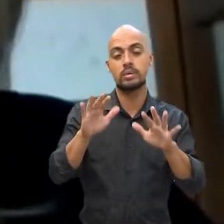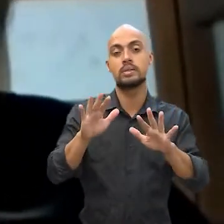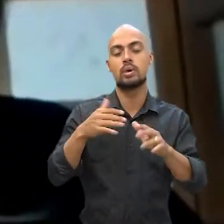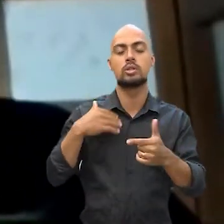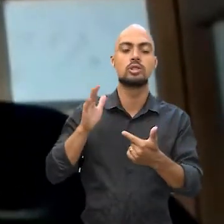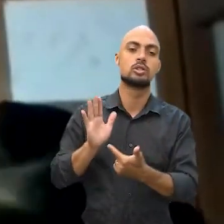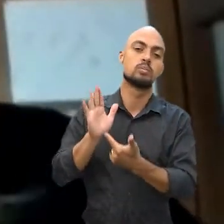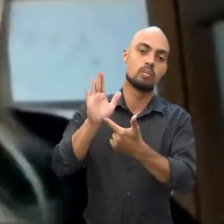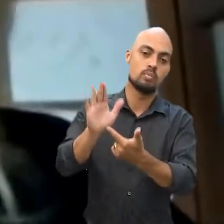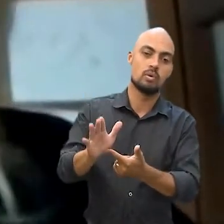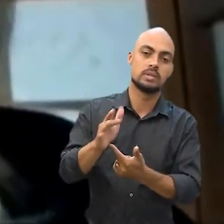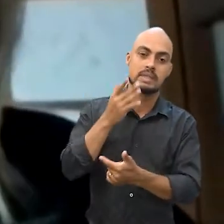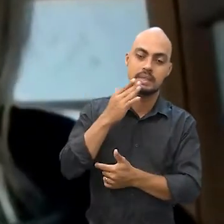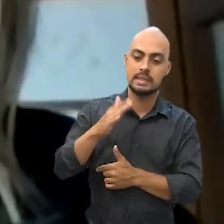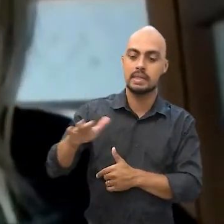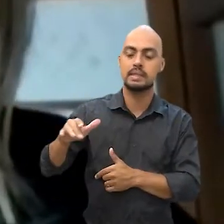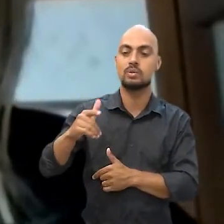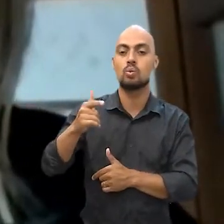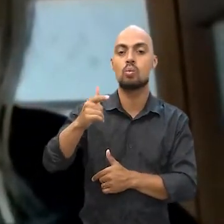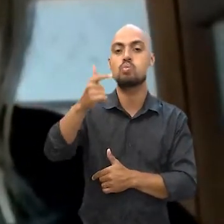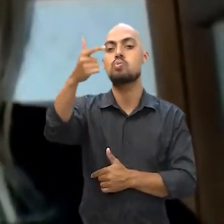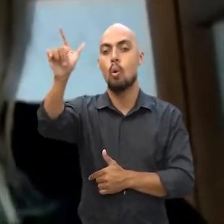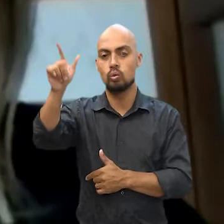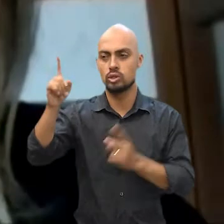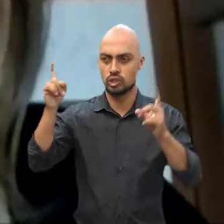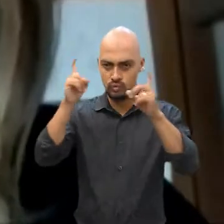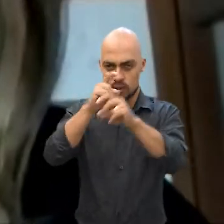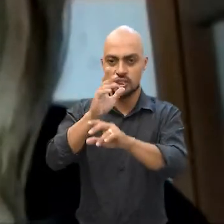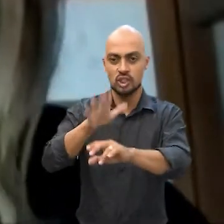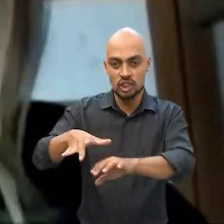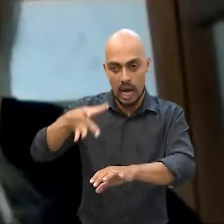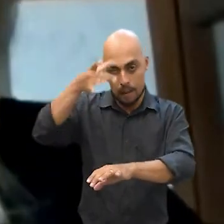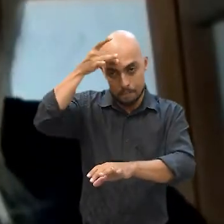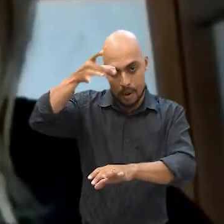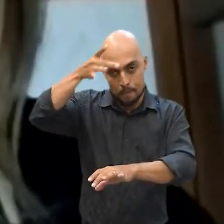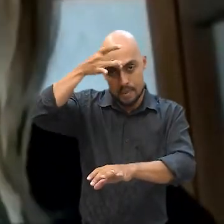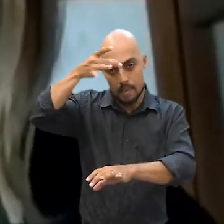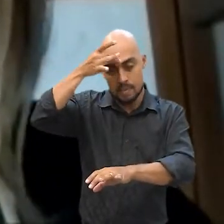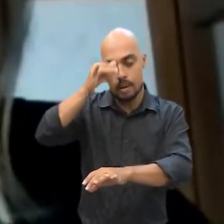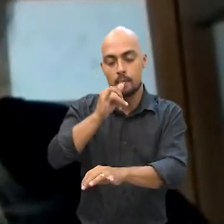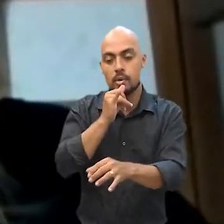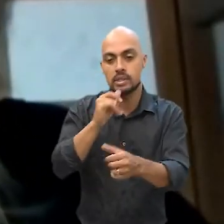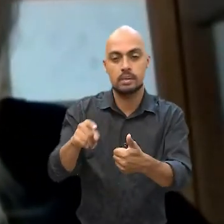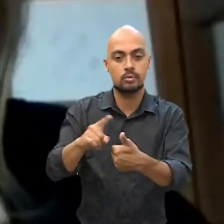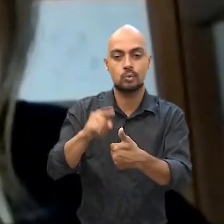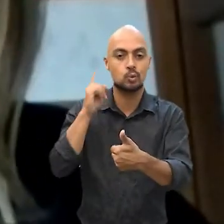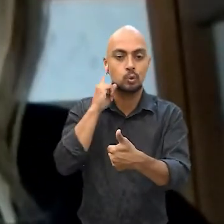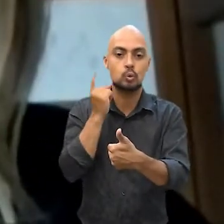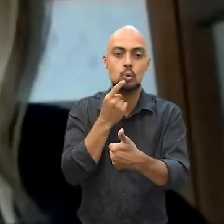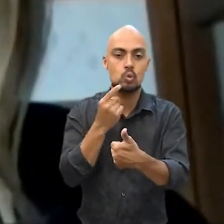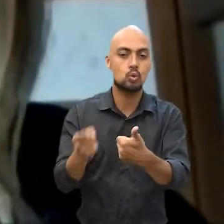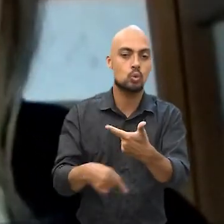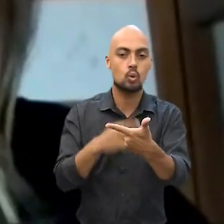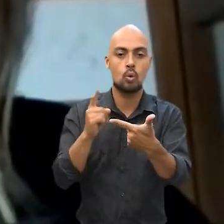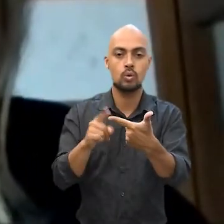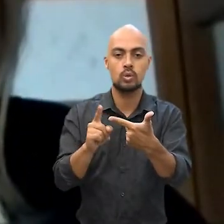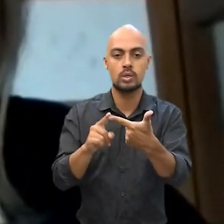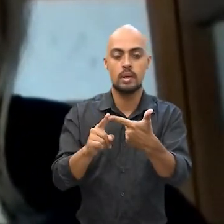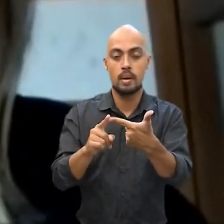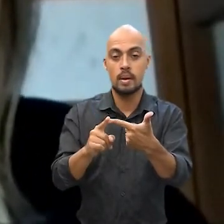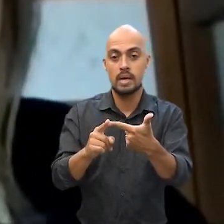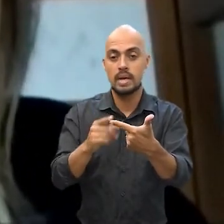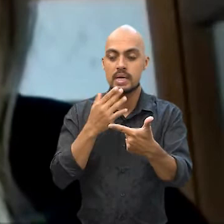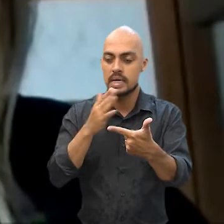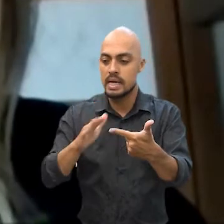isso para essas outras crianças que já têm uma dificuldade de aprendizagem, para um surdo, com uma criança com TDAH, né, uma